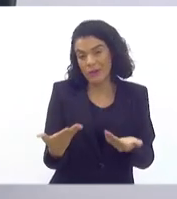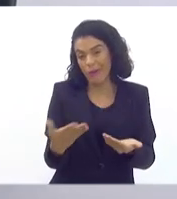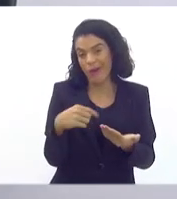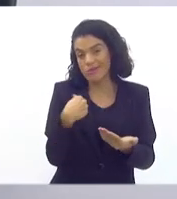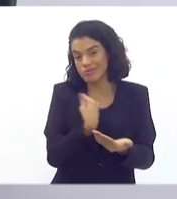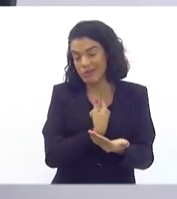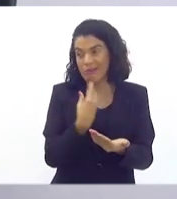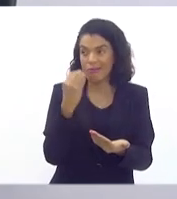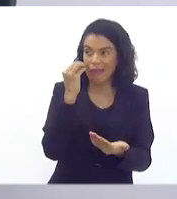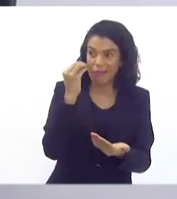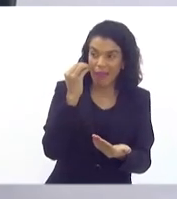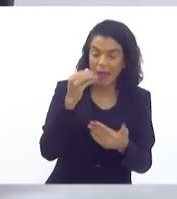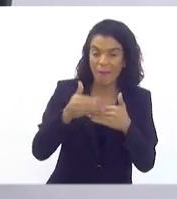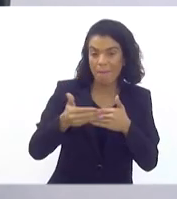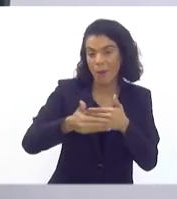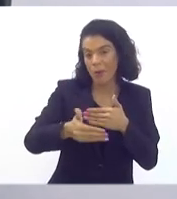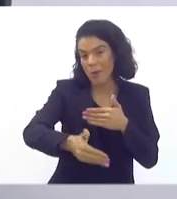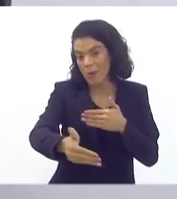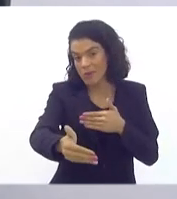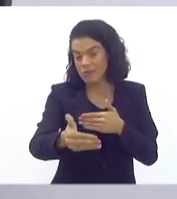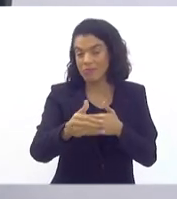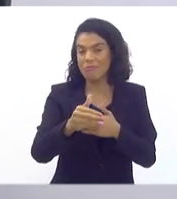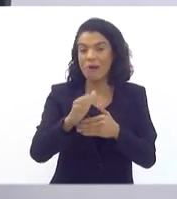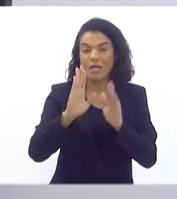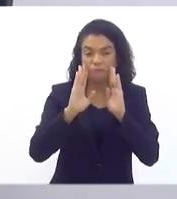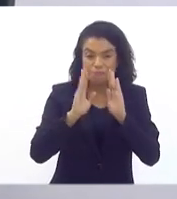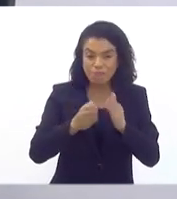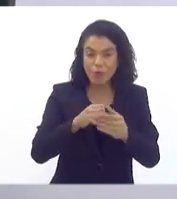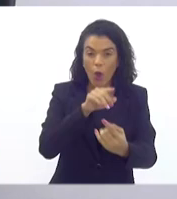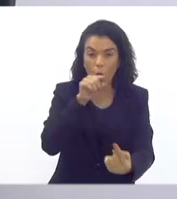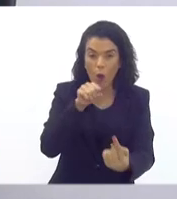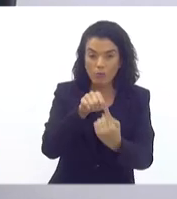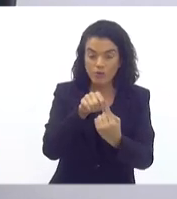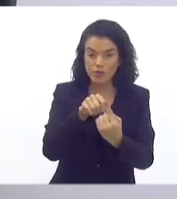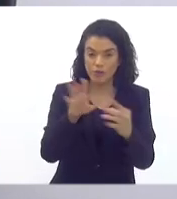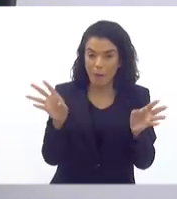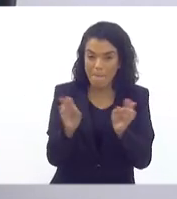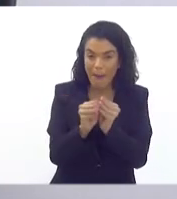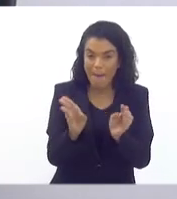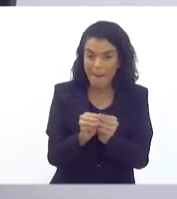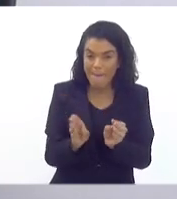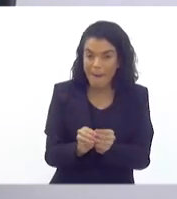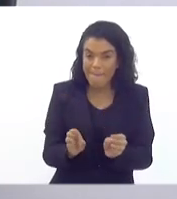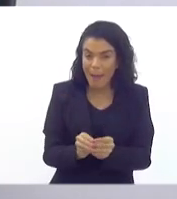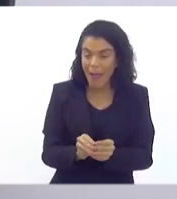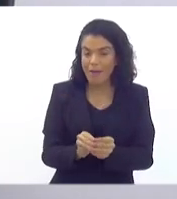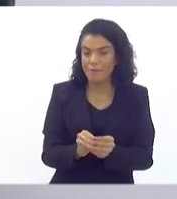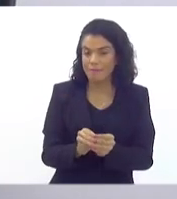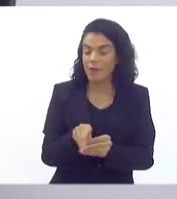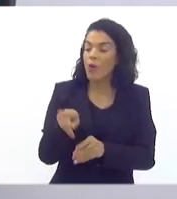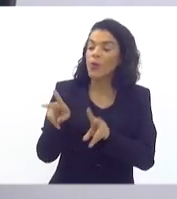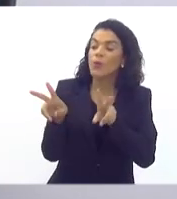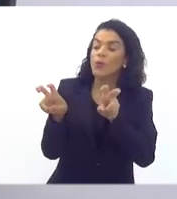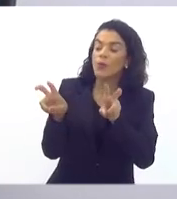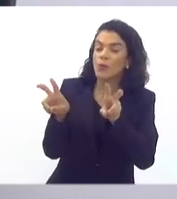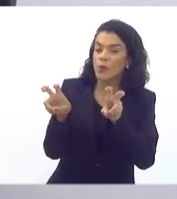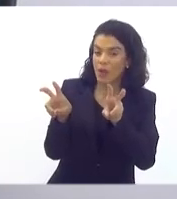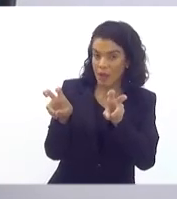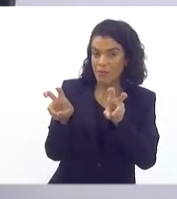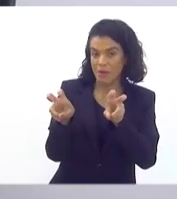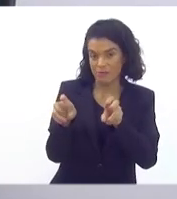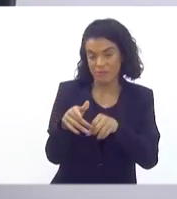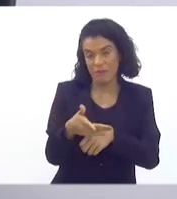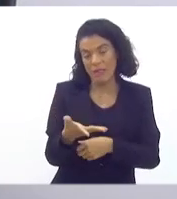para as próximas oitivas de algo bem objetivo com aquele que quer que a gente pretende ouvir aquele tema que a gente pretende esgotar